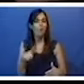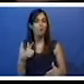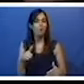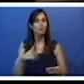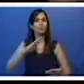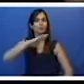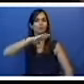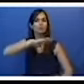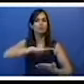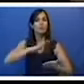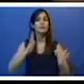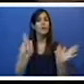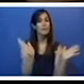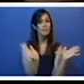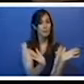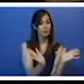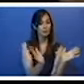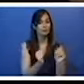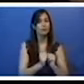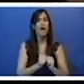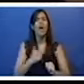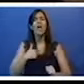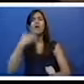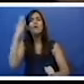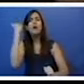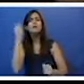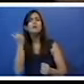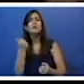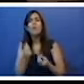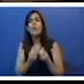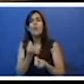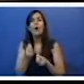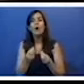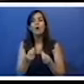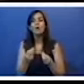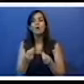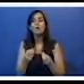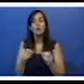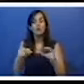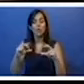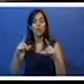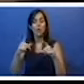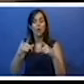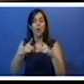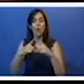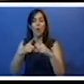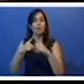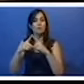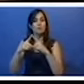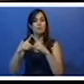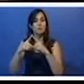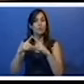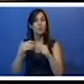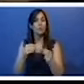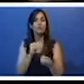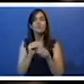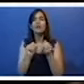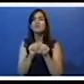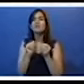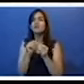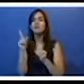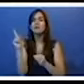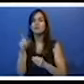e eu preciso pensar quantos losangos para o montar o meu